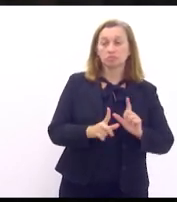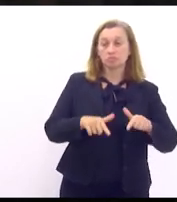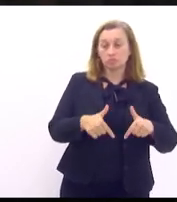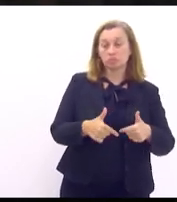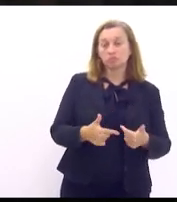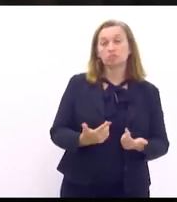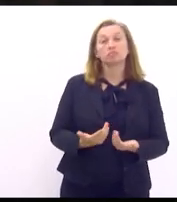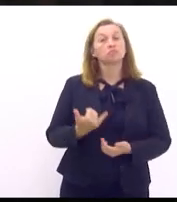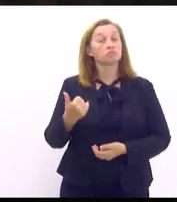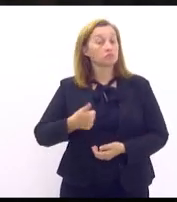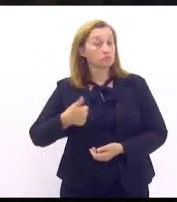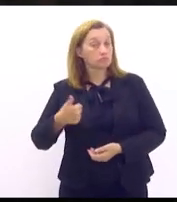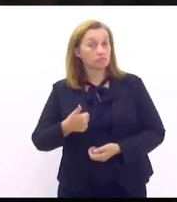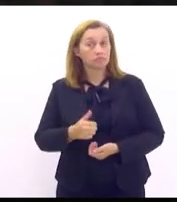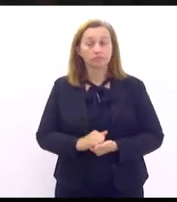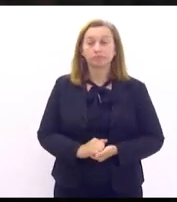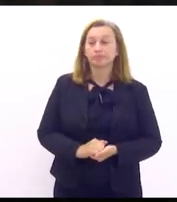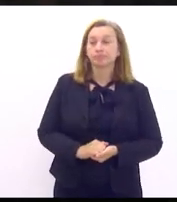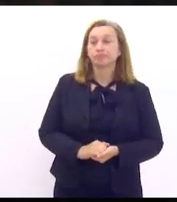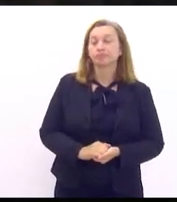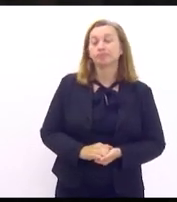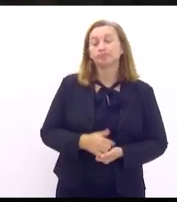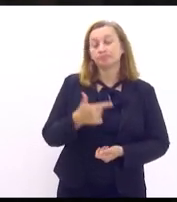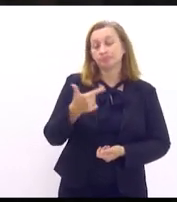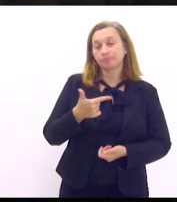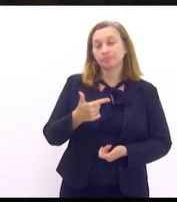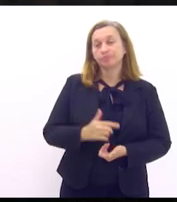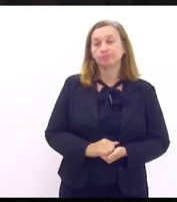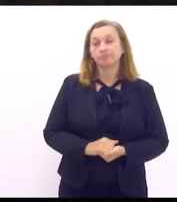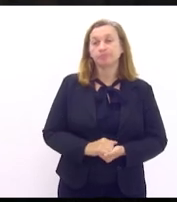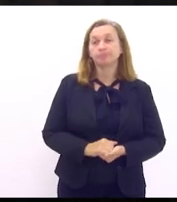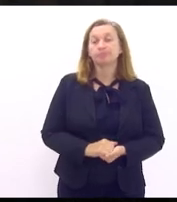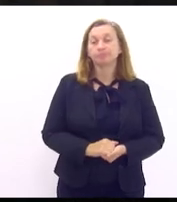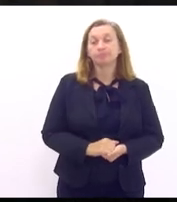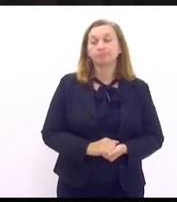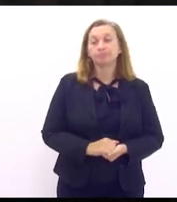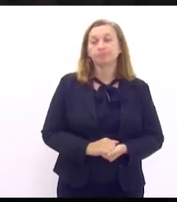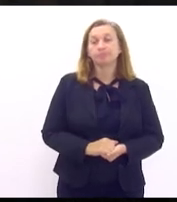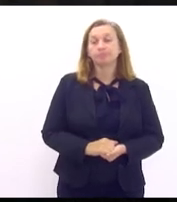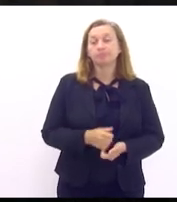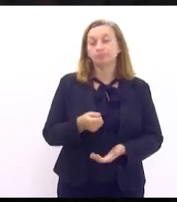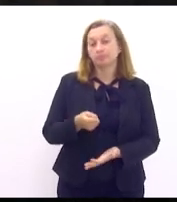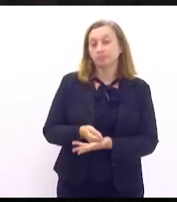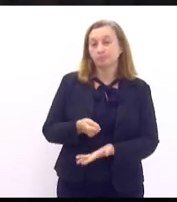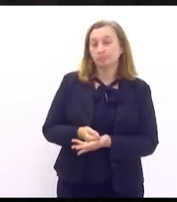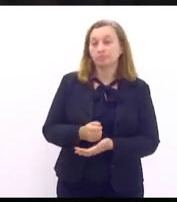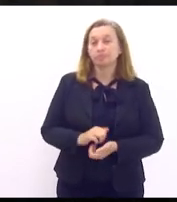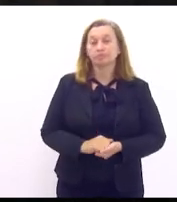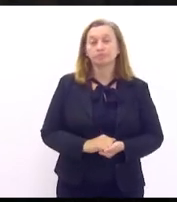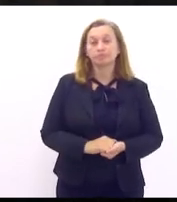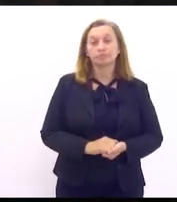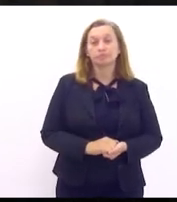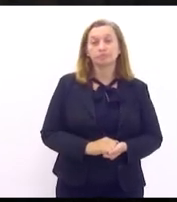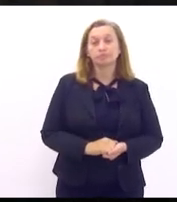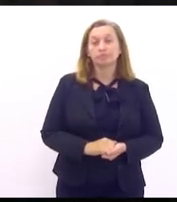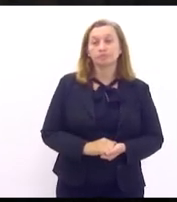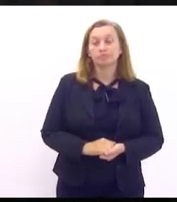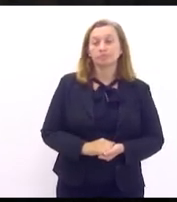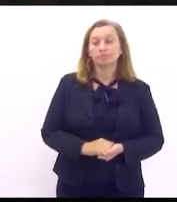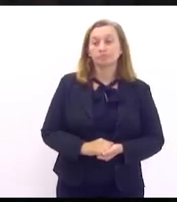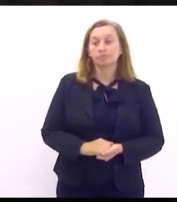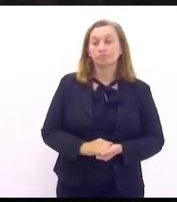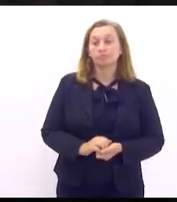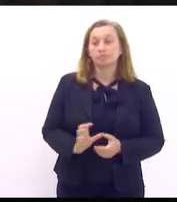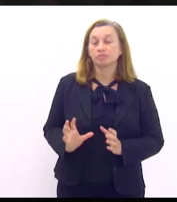Esse é um primeiro aspecto. Segundo aspecto, cobrar dos grandes devedores